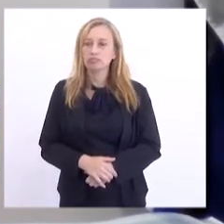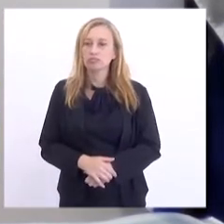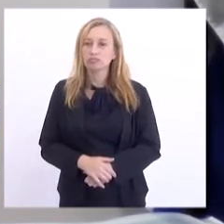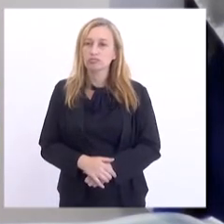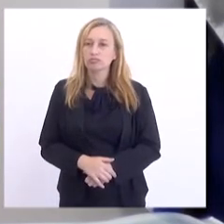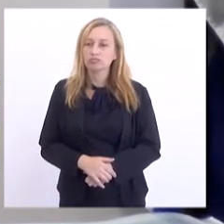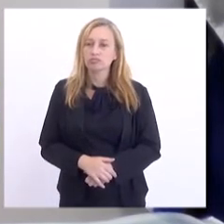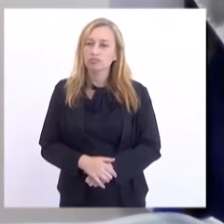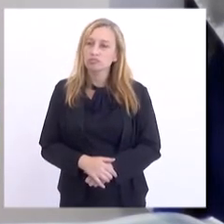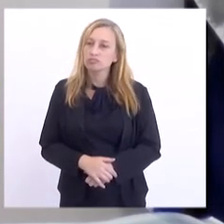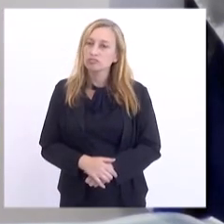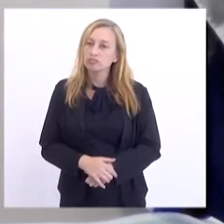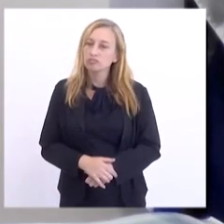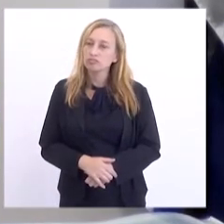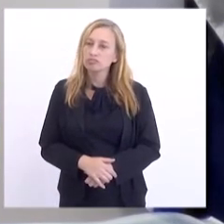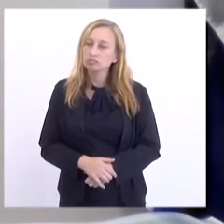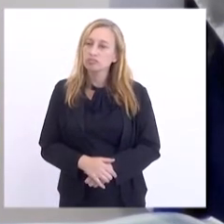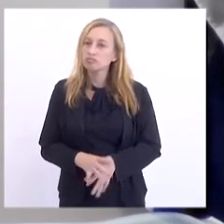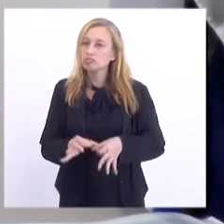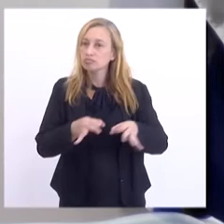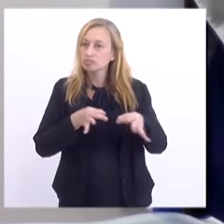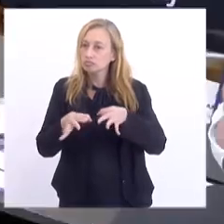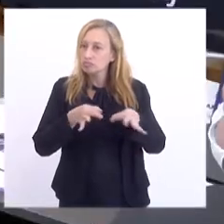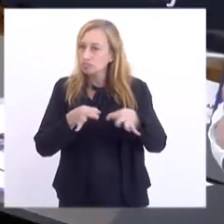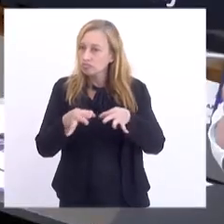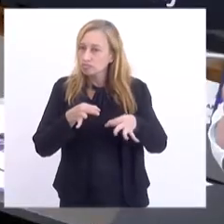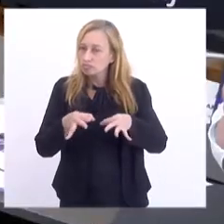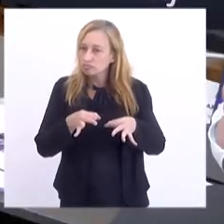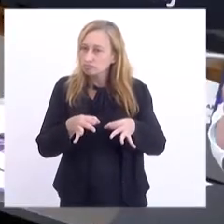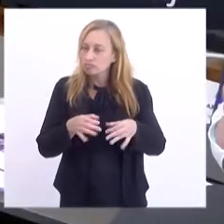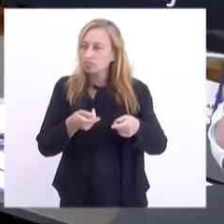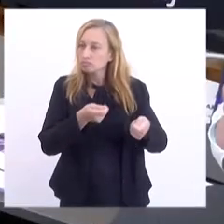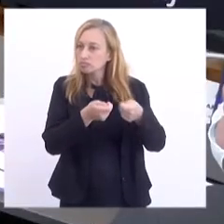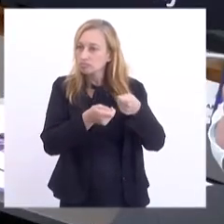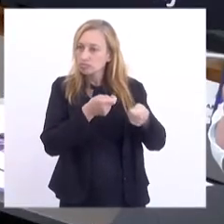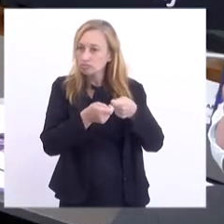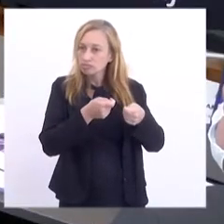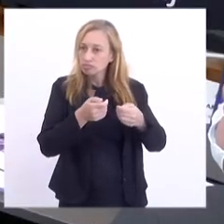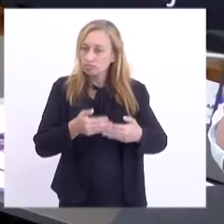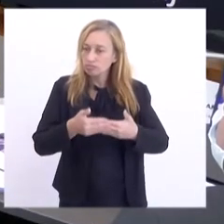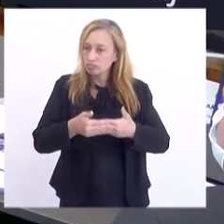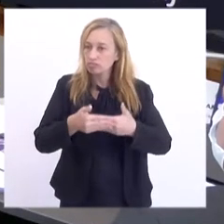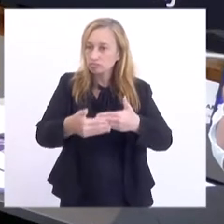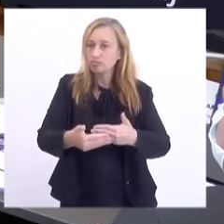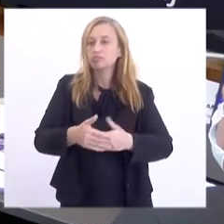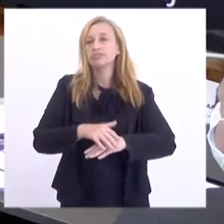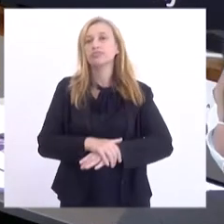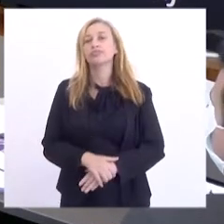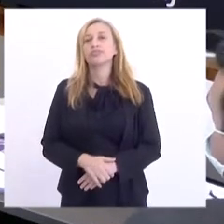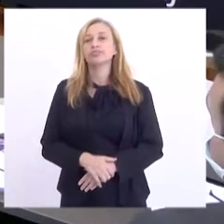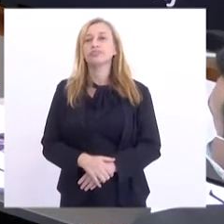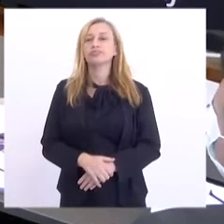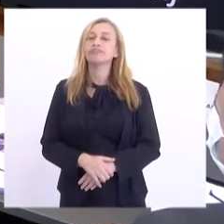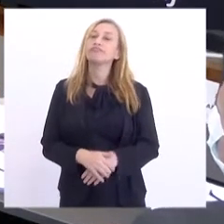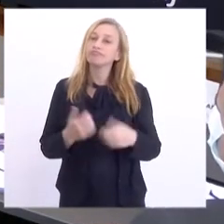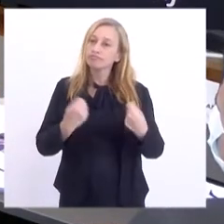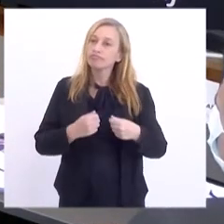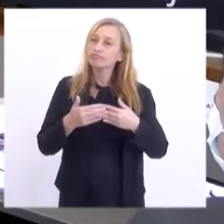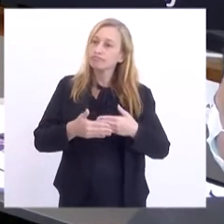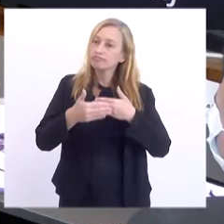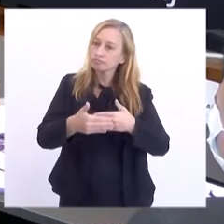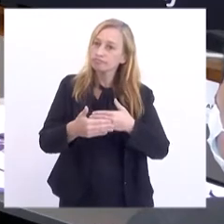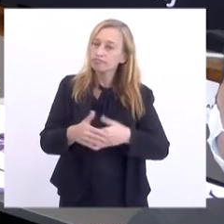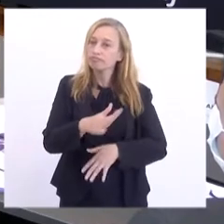Jesus o planejamento e dos controles avançou tem que avançar